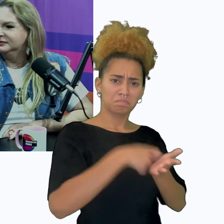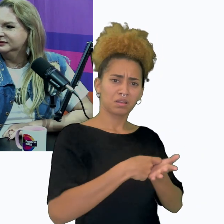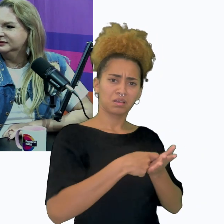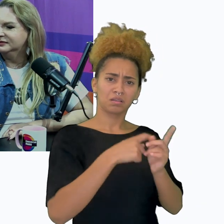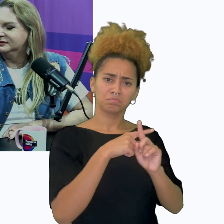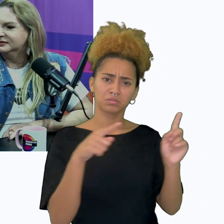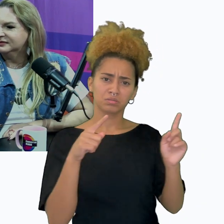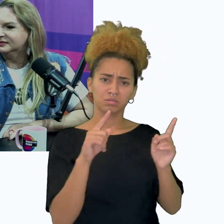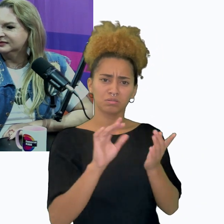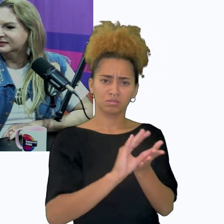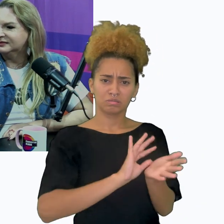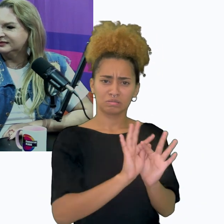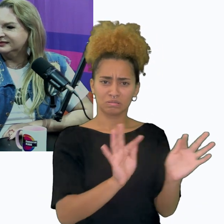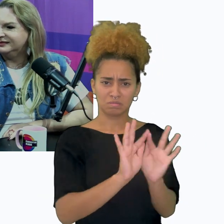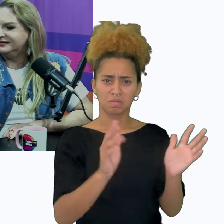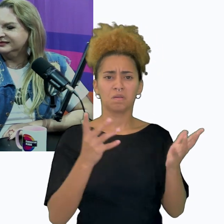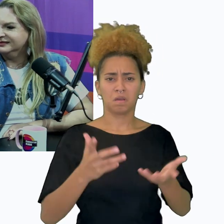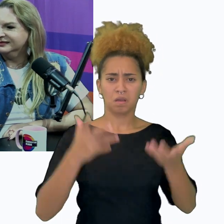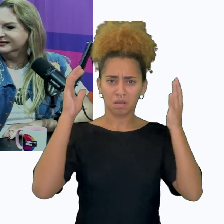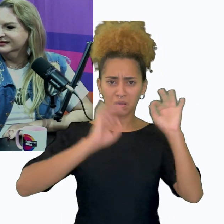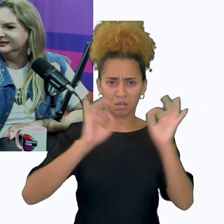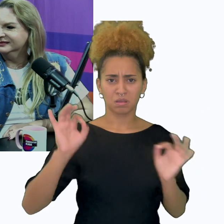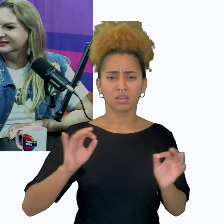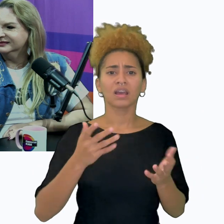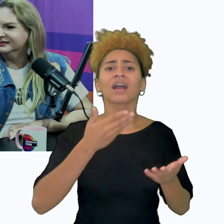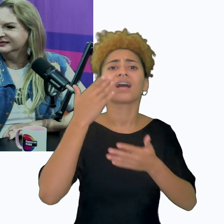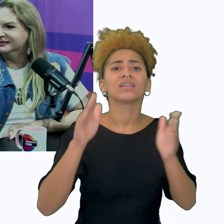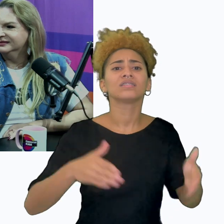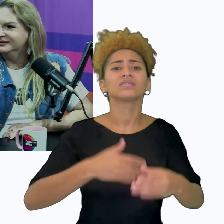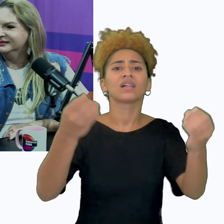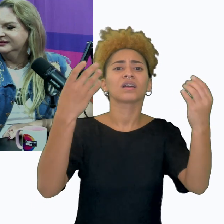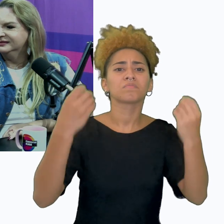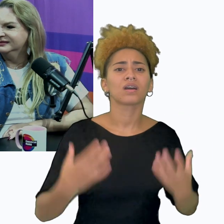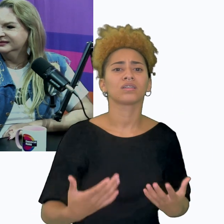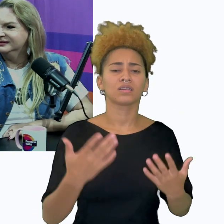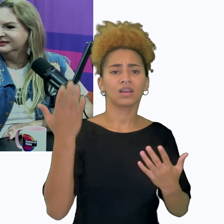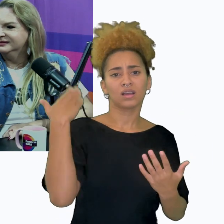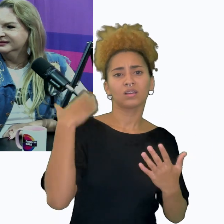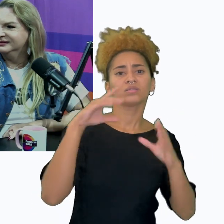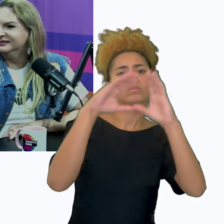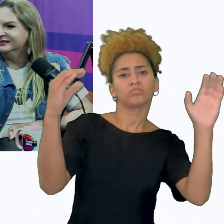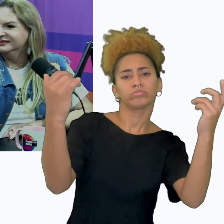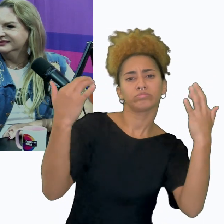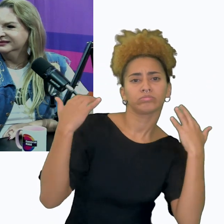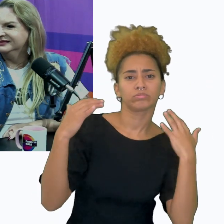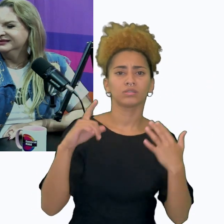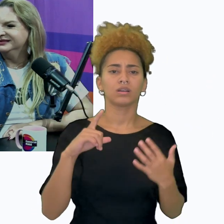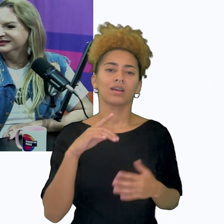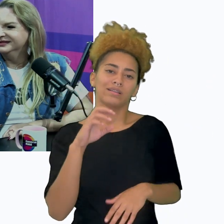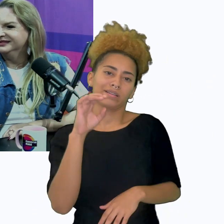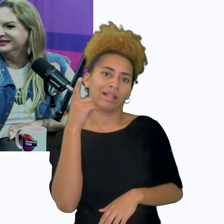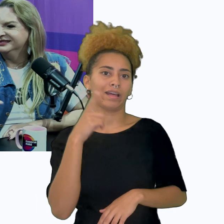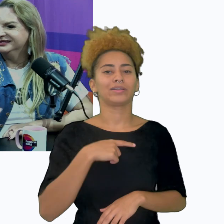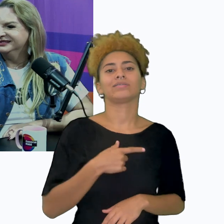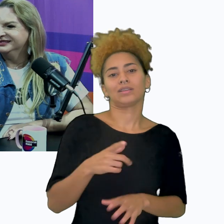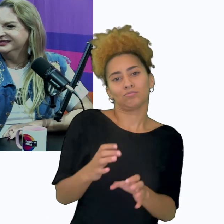vai pagar. A merda que você me paga, eu tenho que estar toda arrumada igual. Ele tinha um camarim, eu era produtora. Tinha ar-condicionado. Eu tinha um ar-condicionado. Tudo